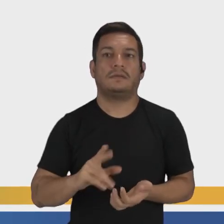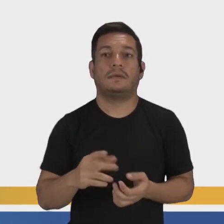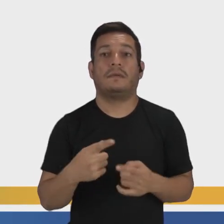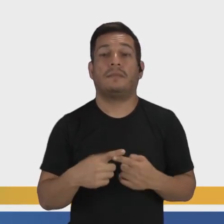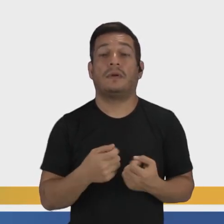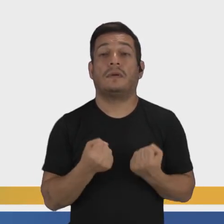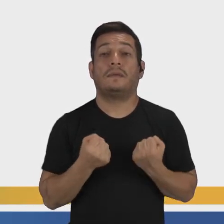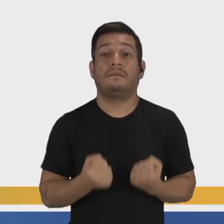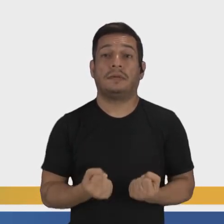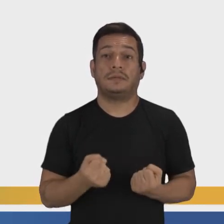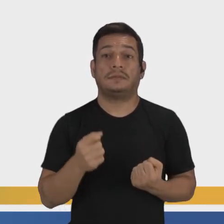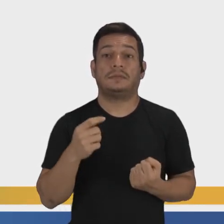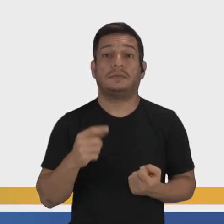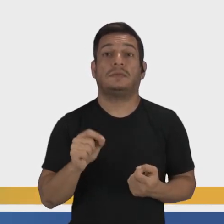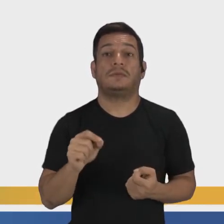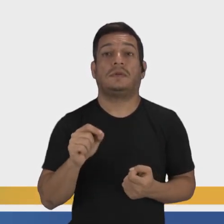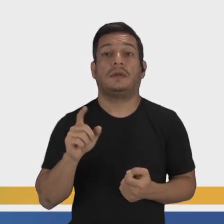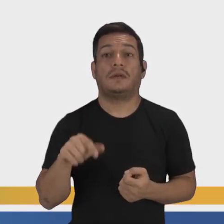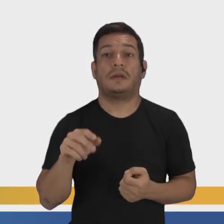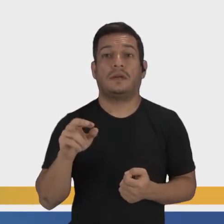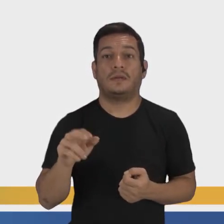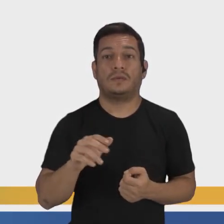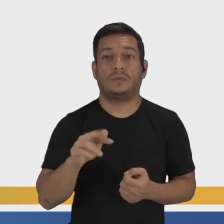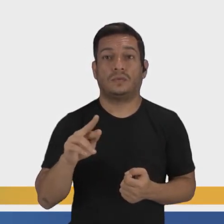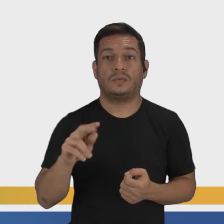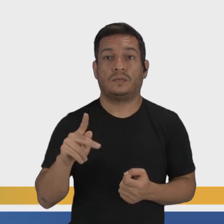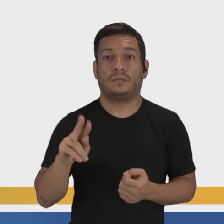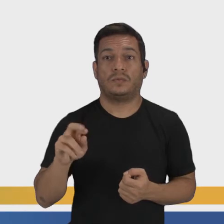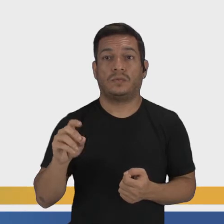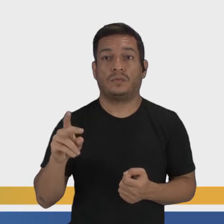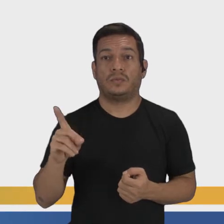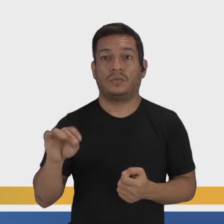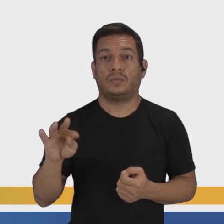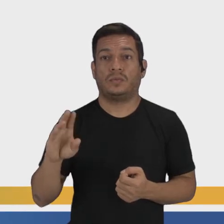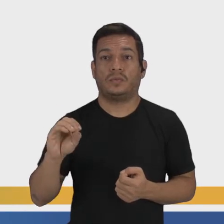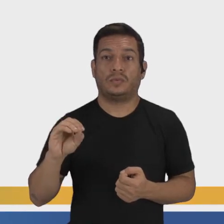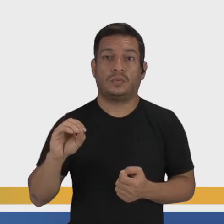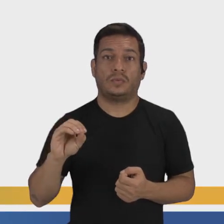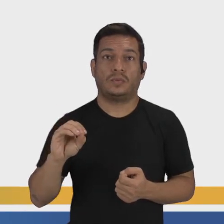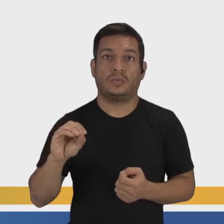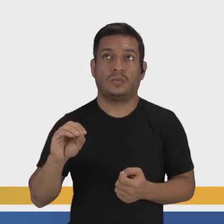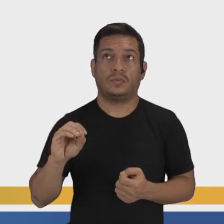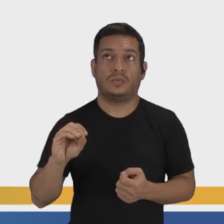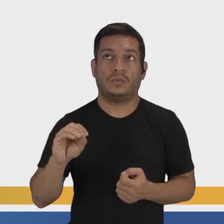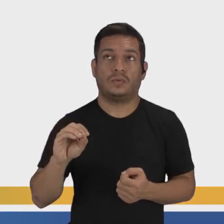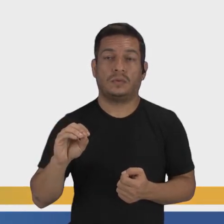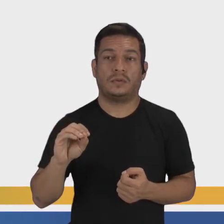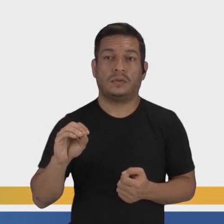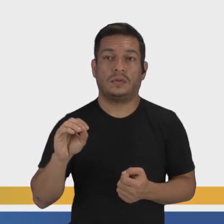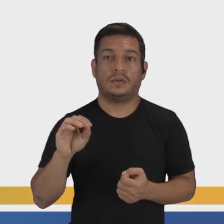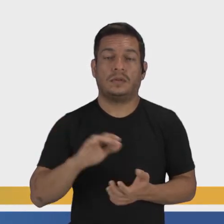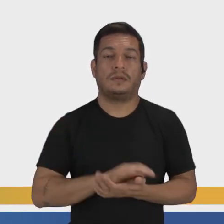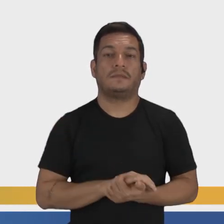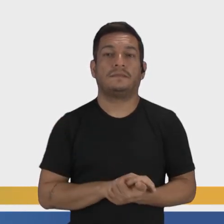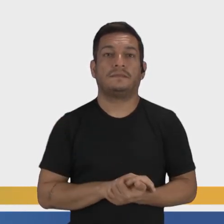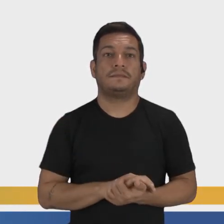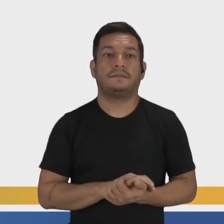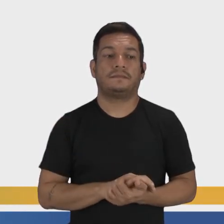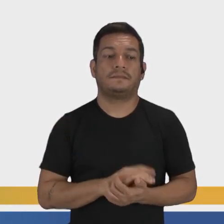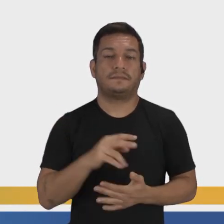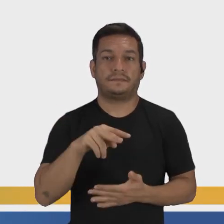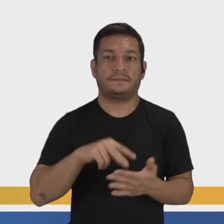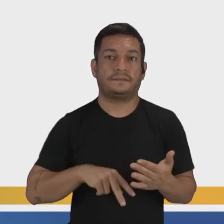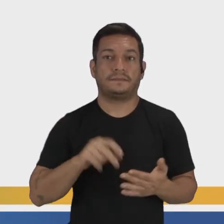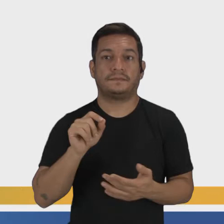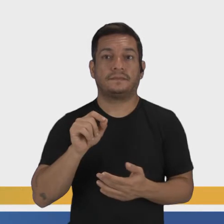peso real seria aquele apenas do produto aplicado ali sobre a balança sem a influência do comerciante. Então, a leitura